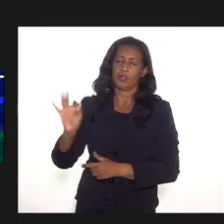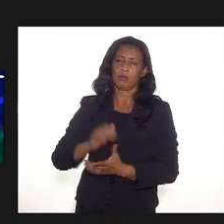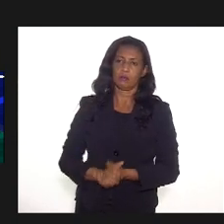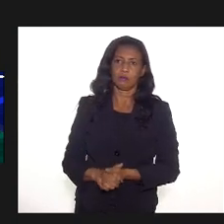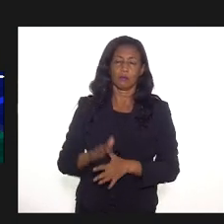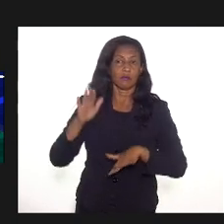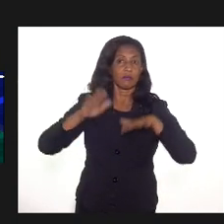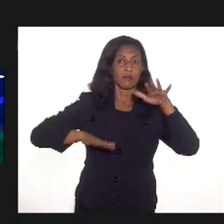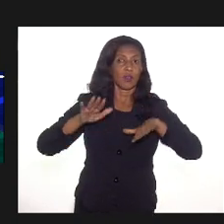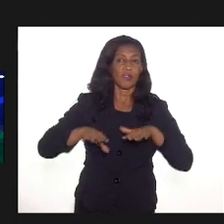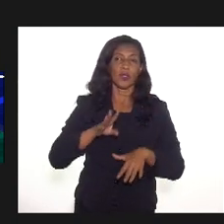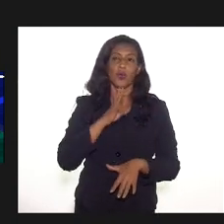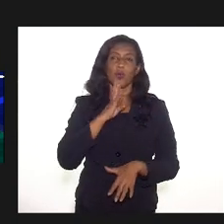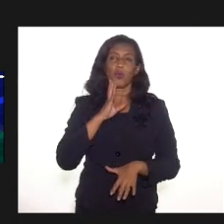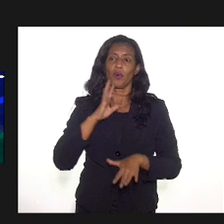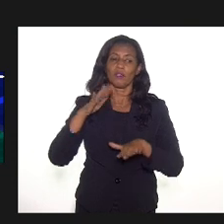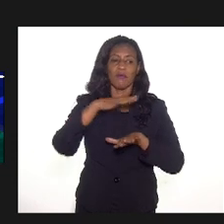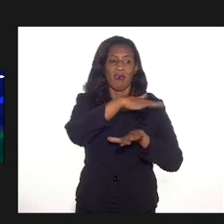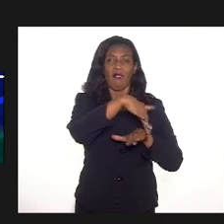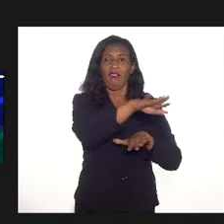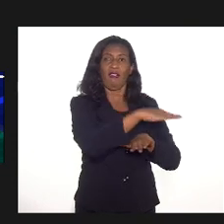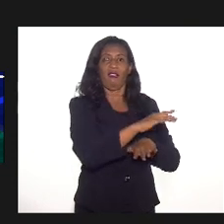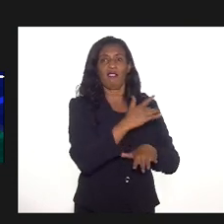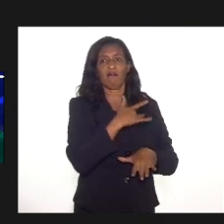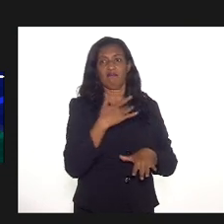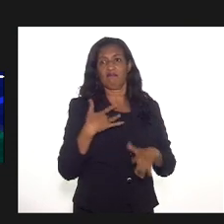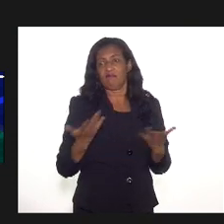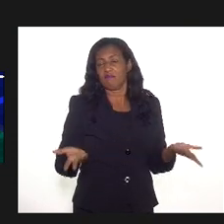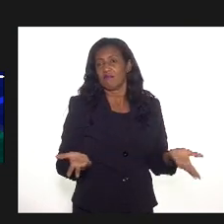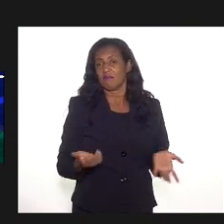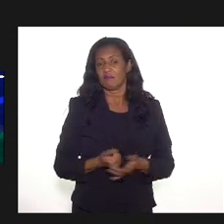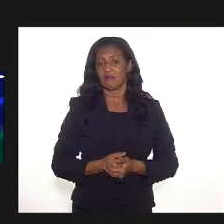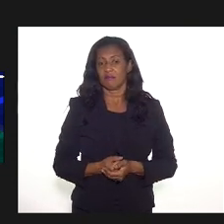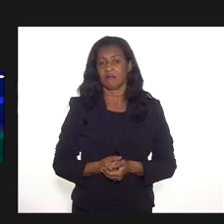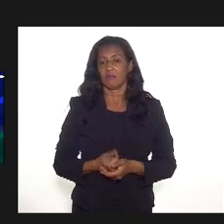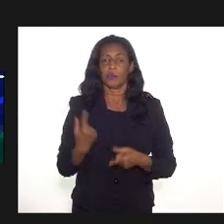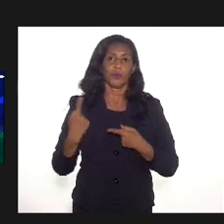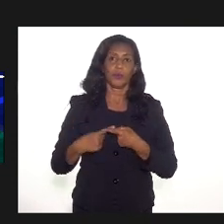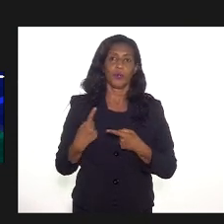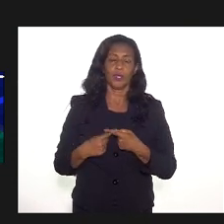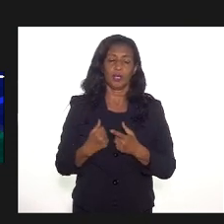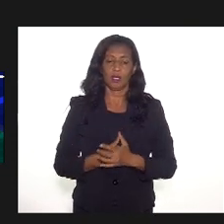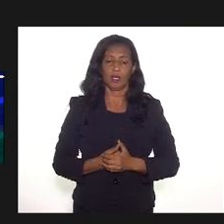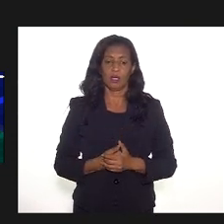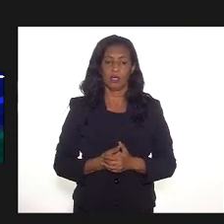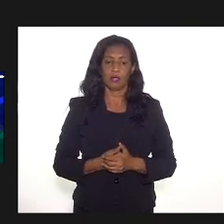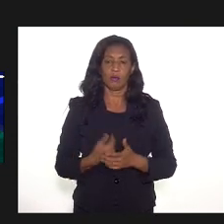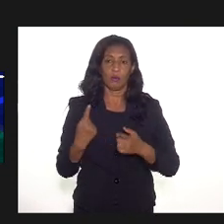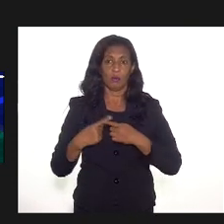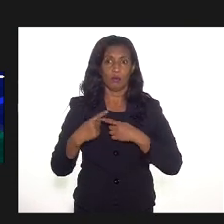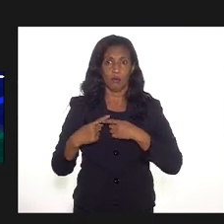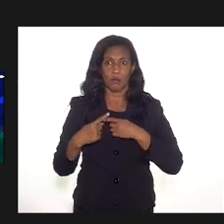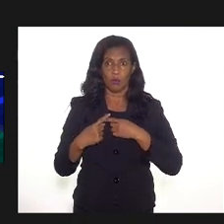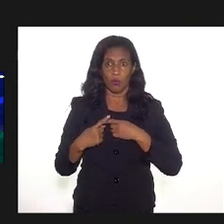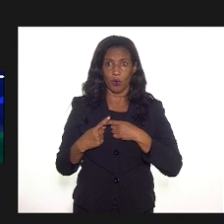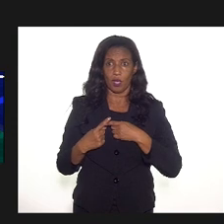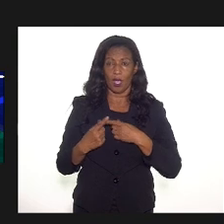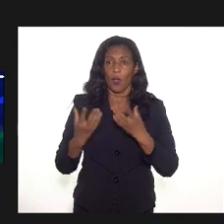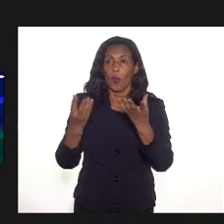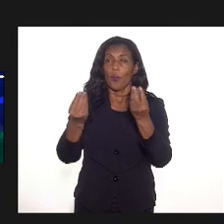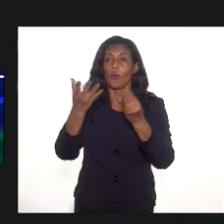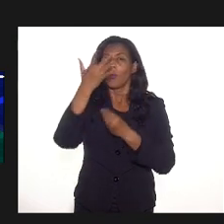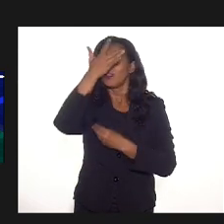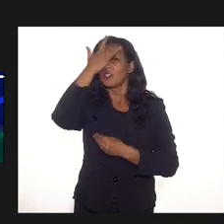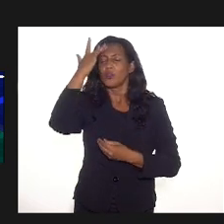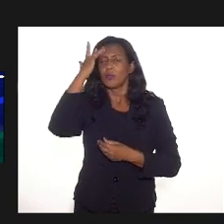conheçamos nem a área da saúde. Por quê? Porque com o volume de terceirização